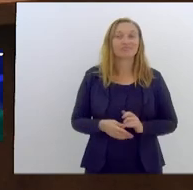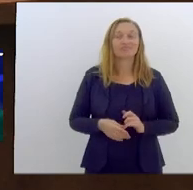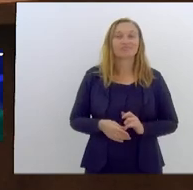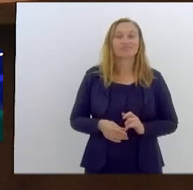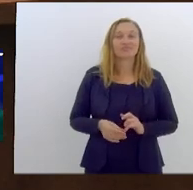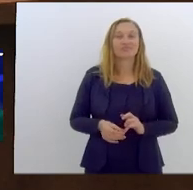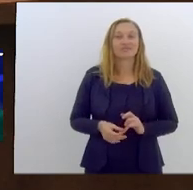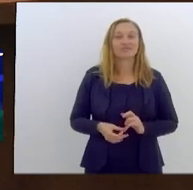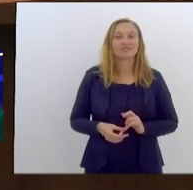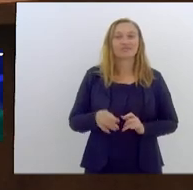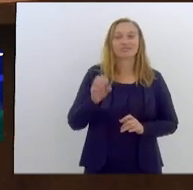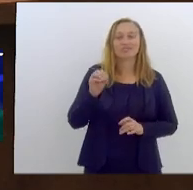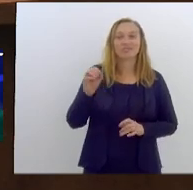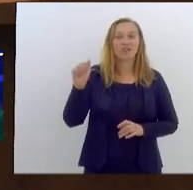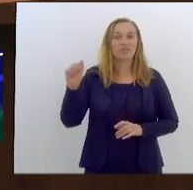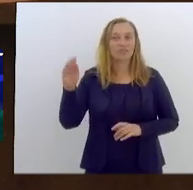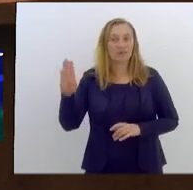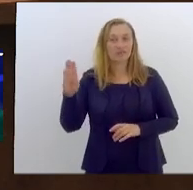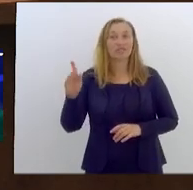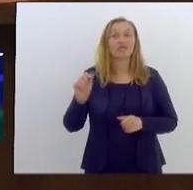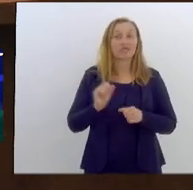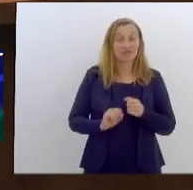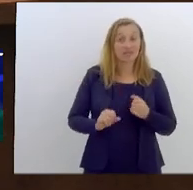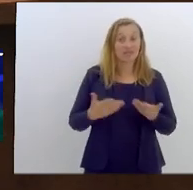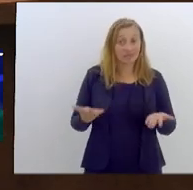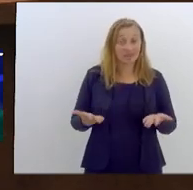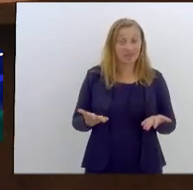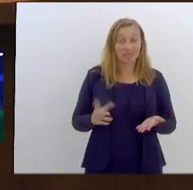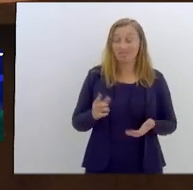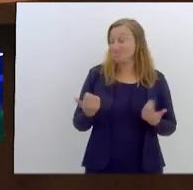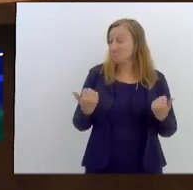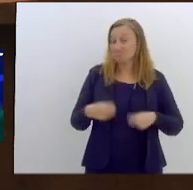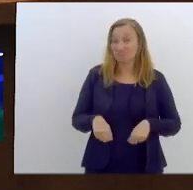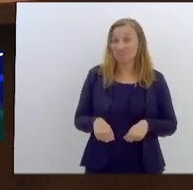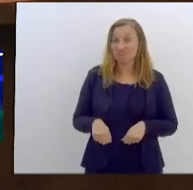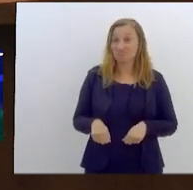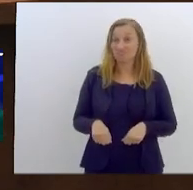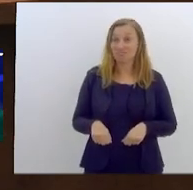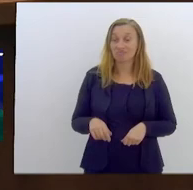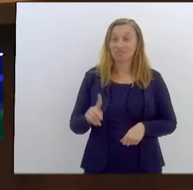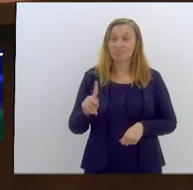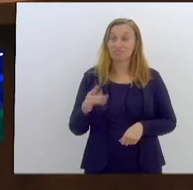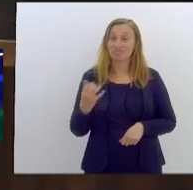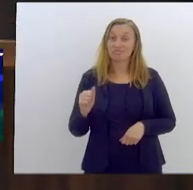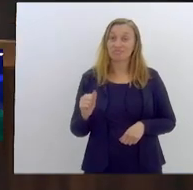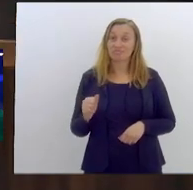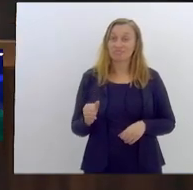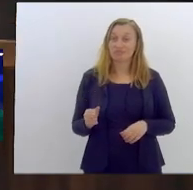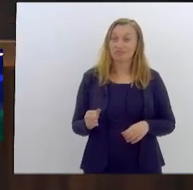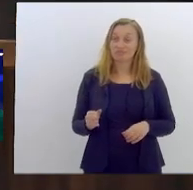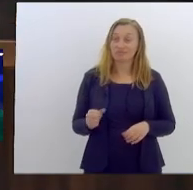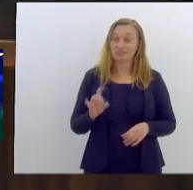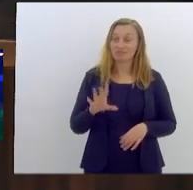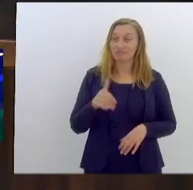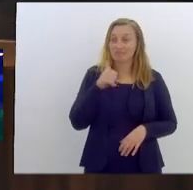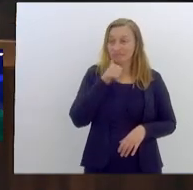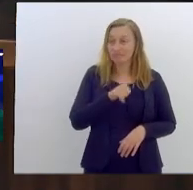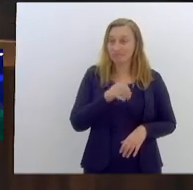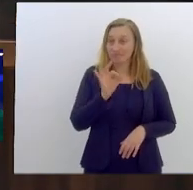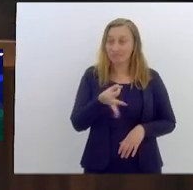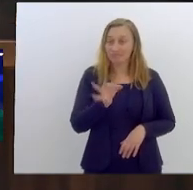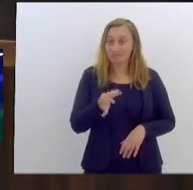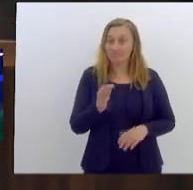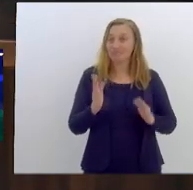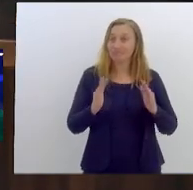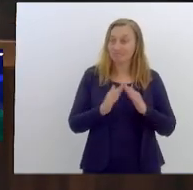assim como a OAB fez. E não precisará, tia Ju, formar uma chapa exclusiva de mulheres. Eu tenho certeza que essa